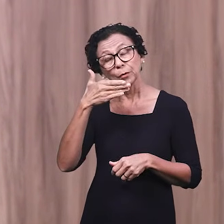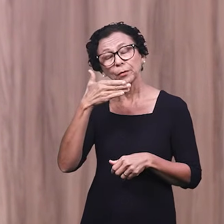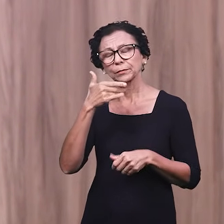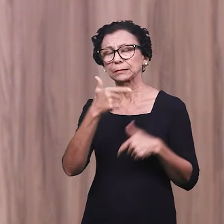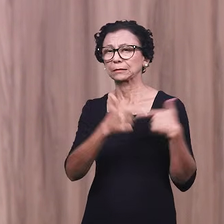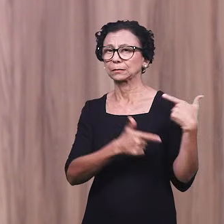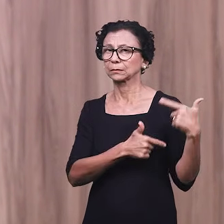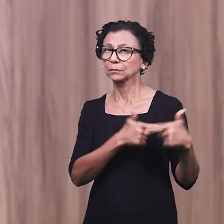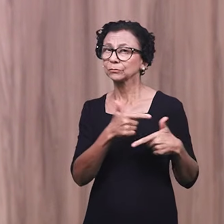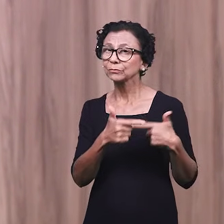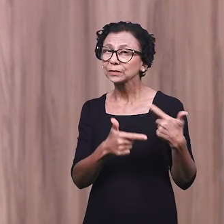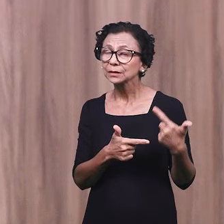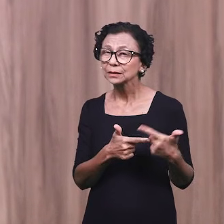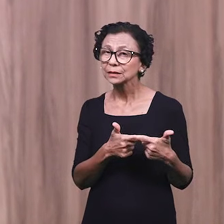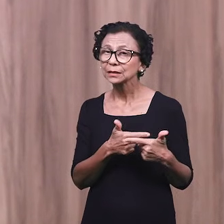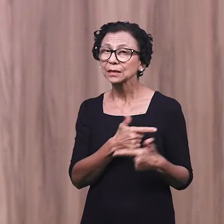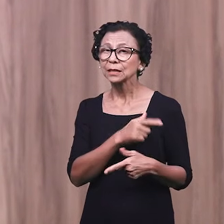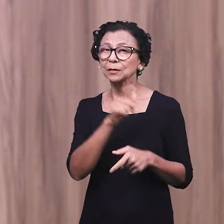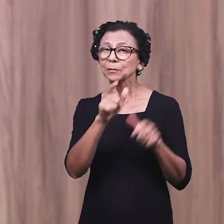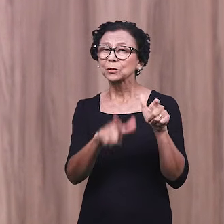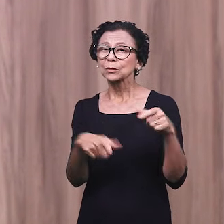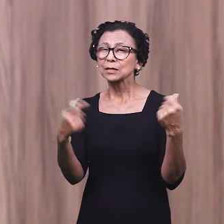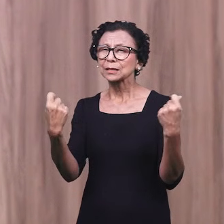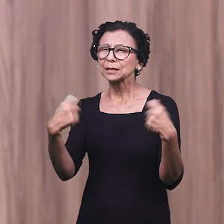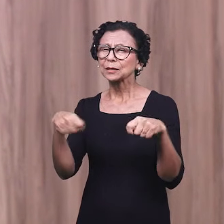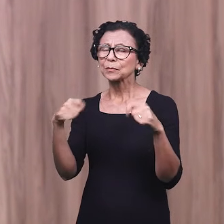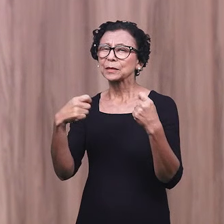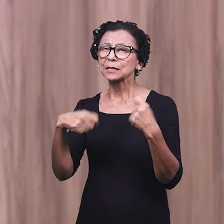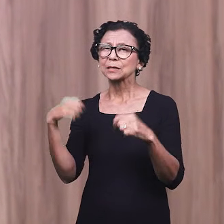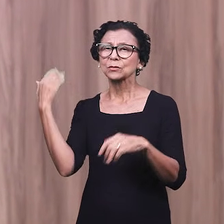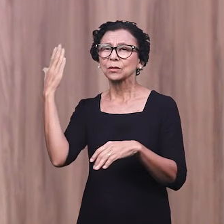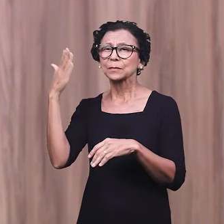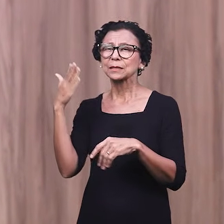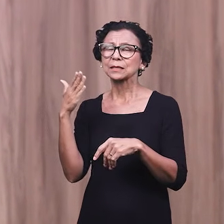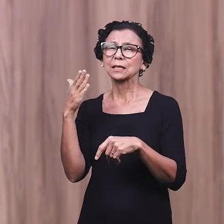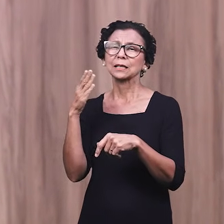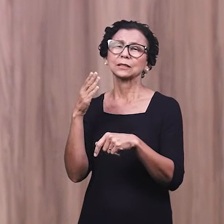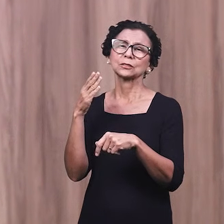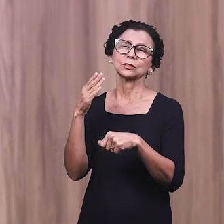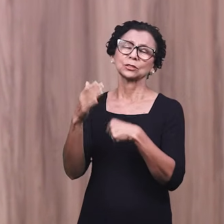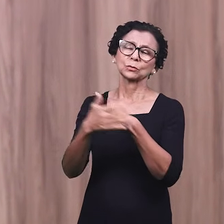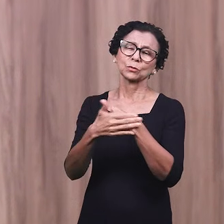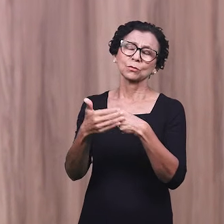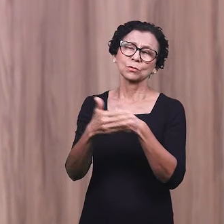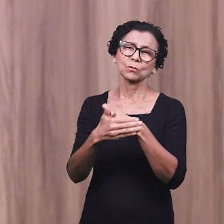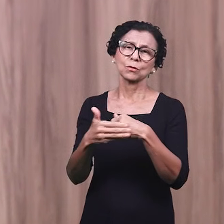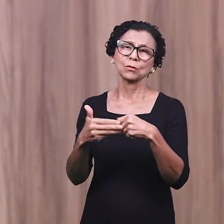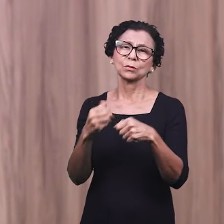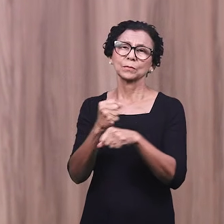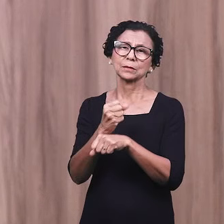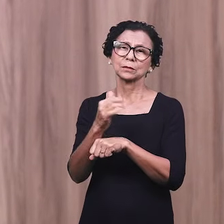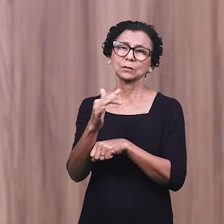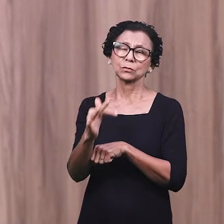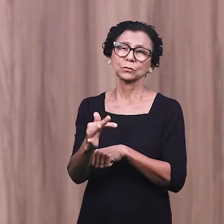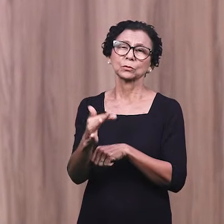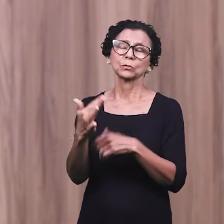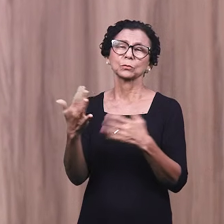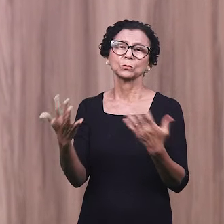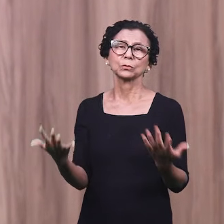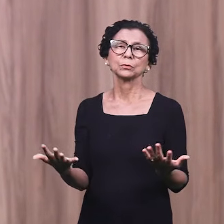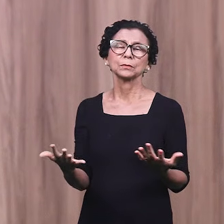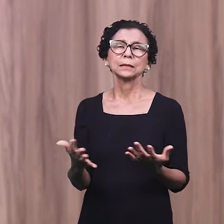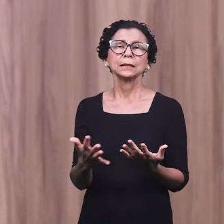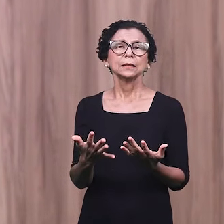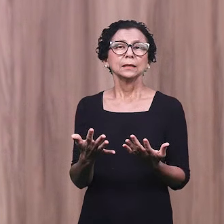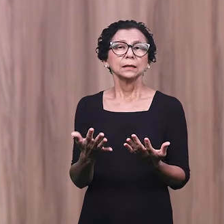momentos de luta e que precisam ouvir da parte do Senhor uma palavra de esperança, uma palavra de alento para os seus corações e que